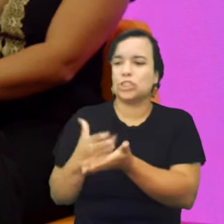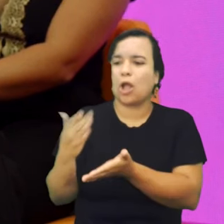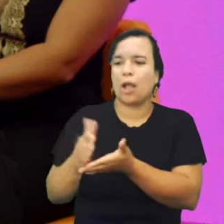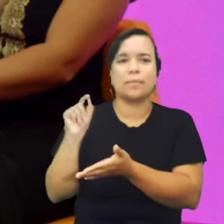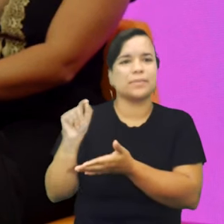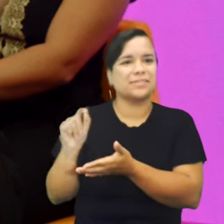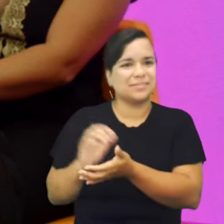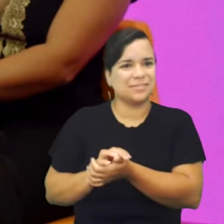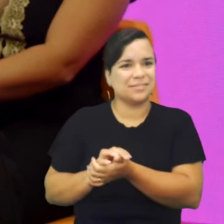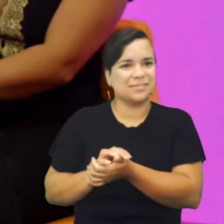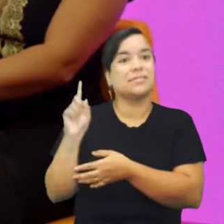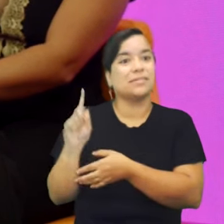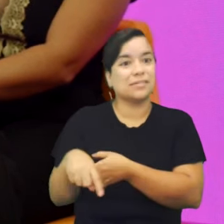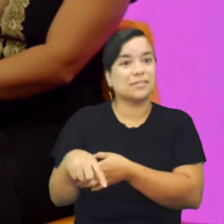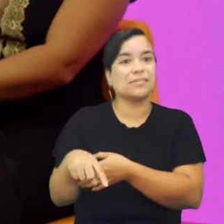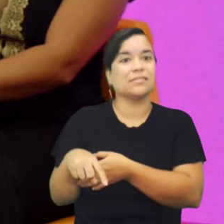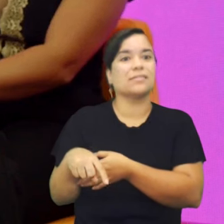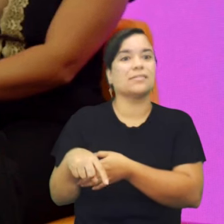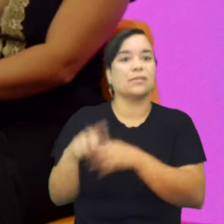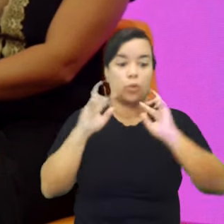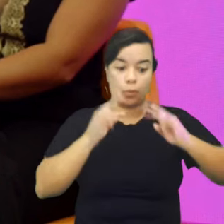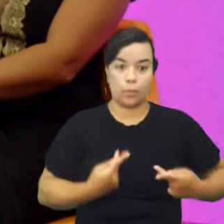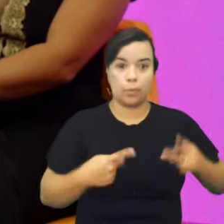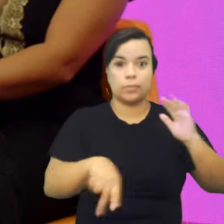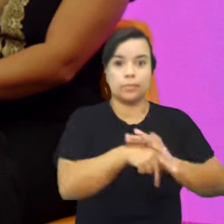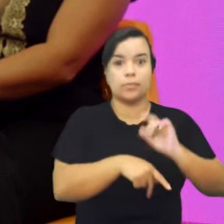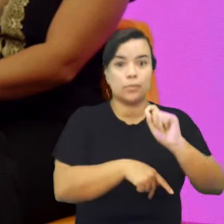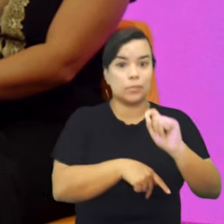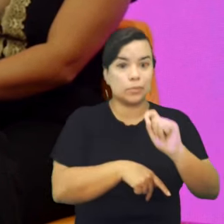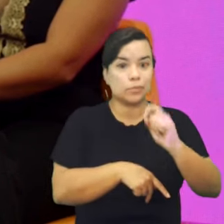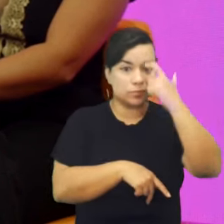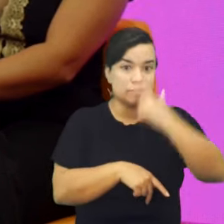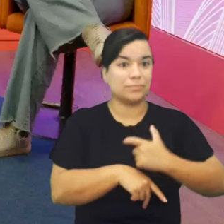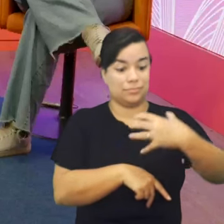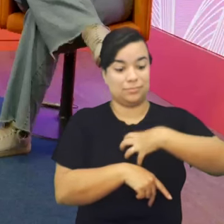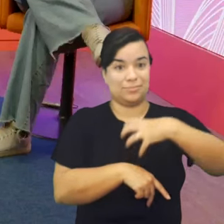pra gente? O que é do humano? E aí você fala assim, o que que é do humano? O que é ser humano?